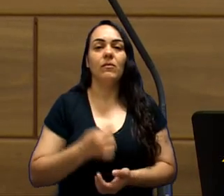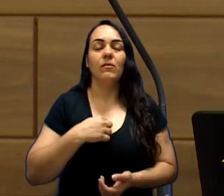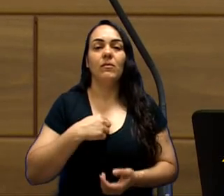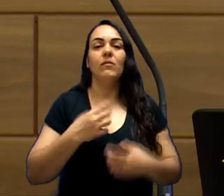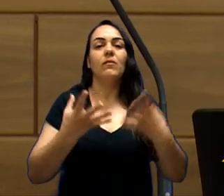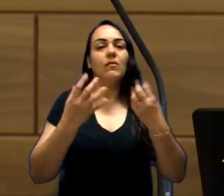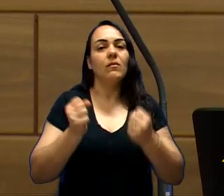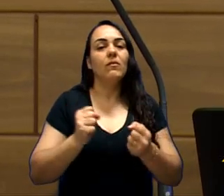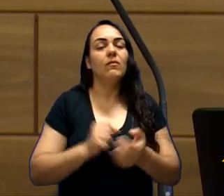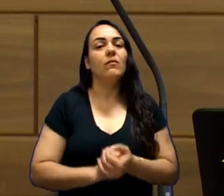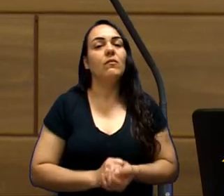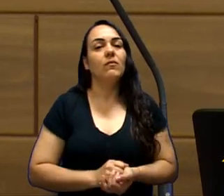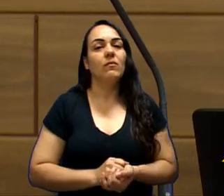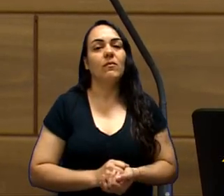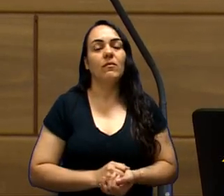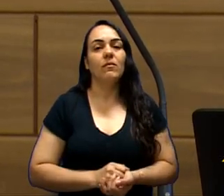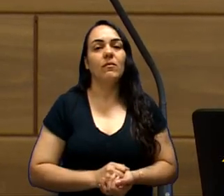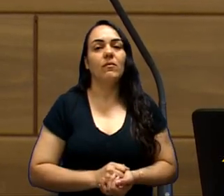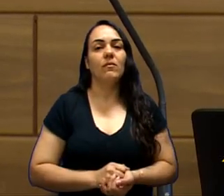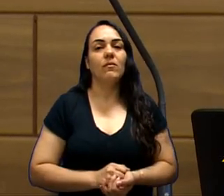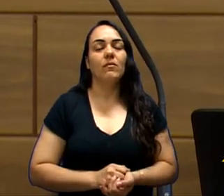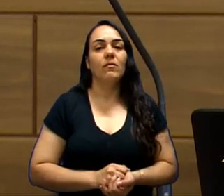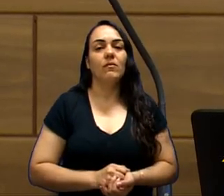quero... Senhor presidente...